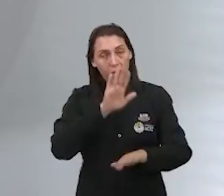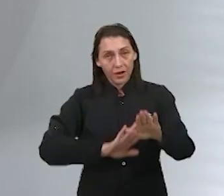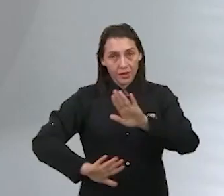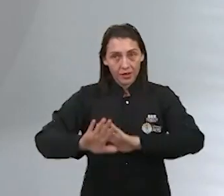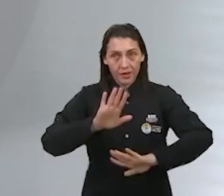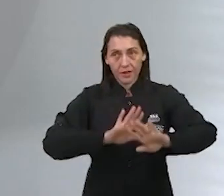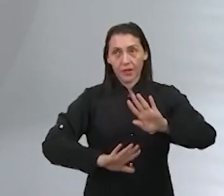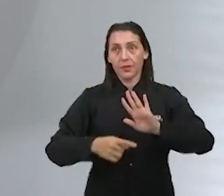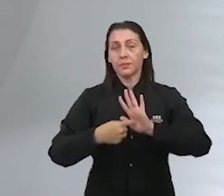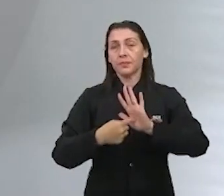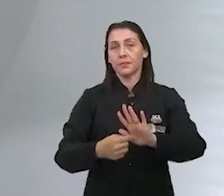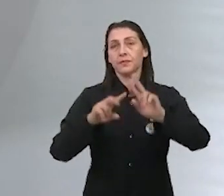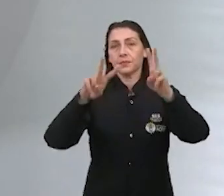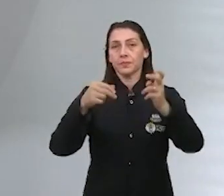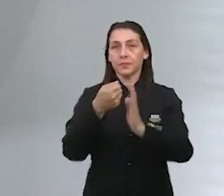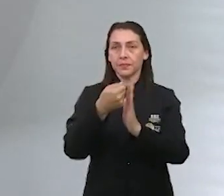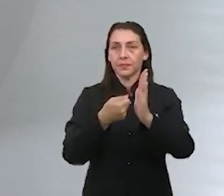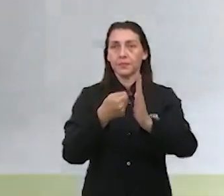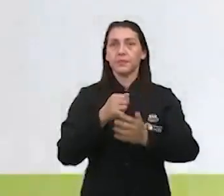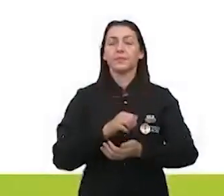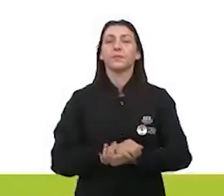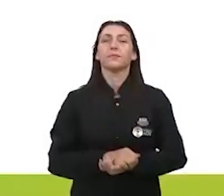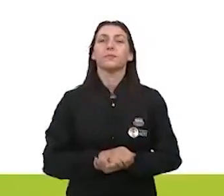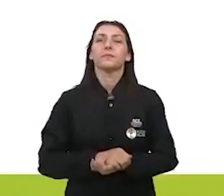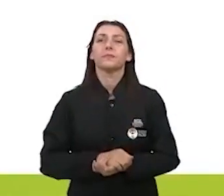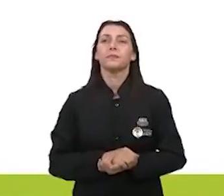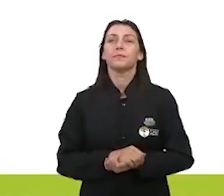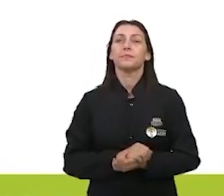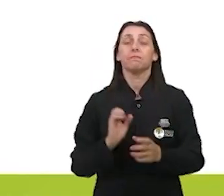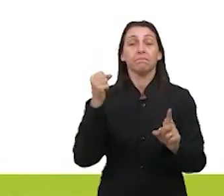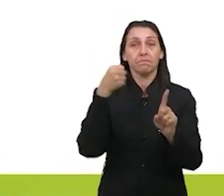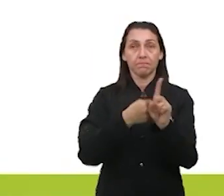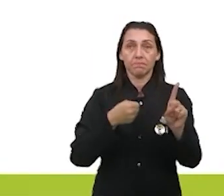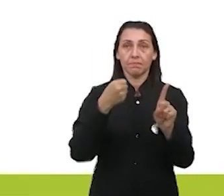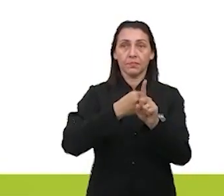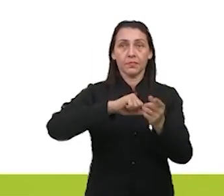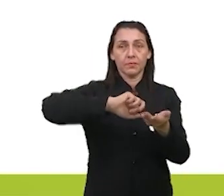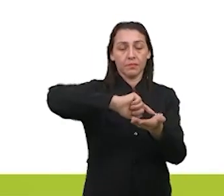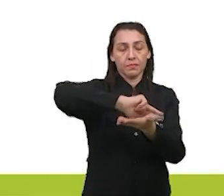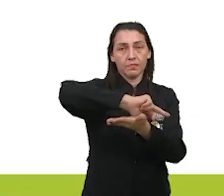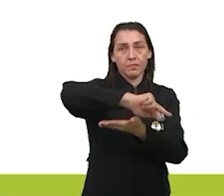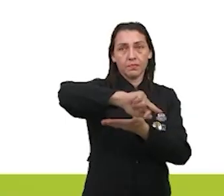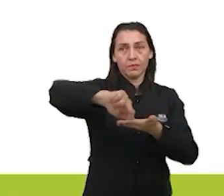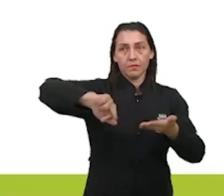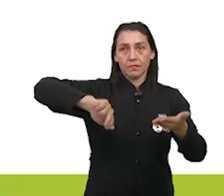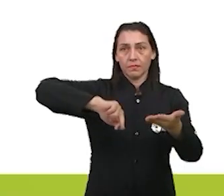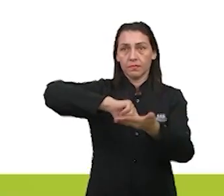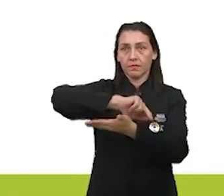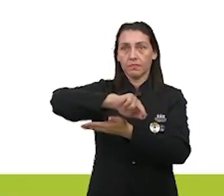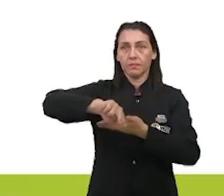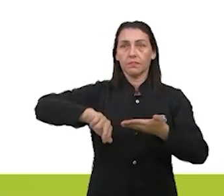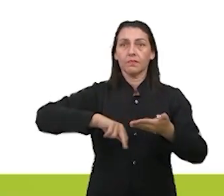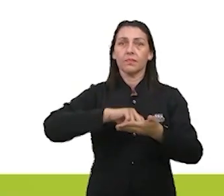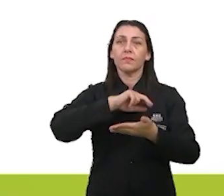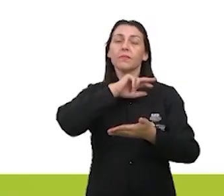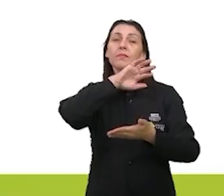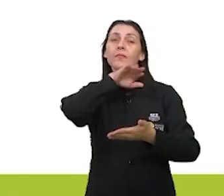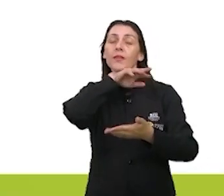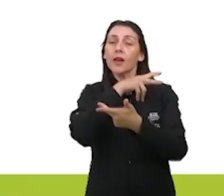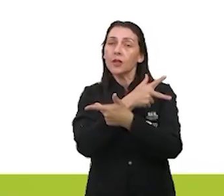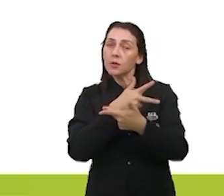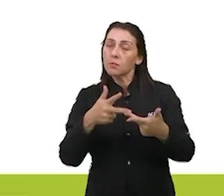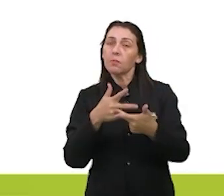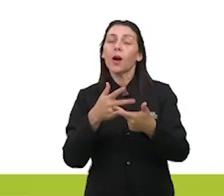vale a pena abordar isso num tema de redação. E aí, impactos na biodiversidade. Espécies ameaçadas, muitas